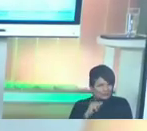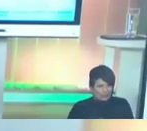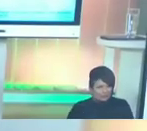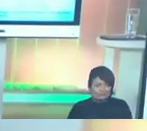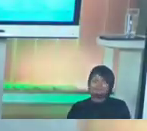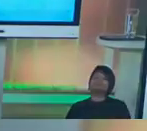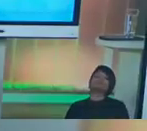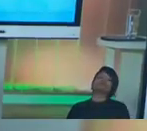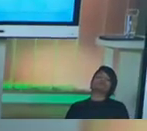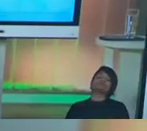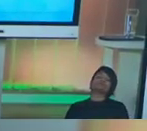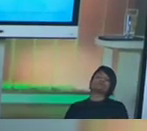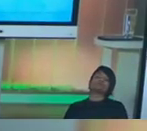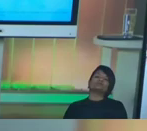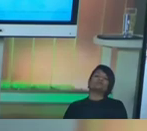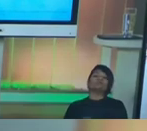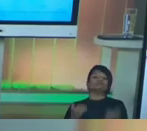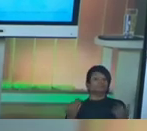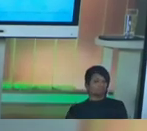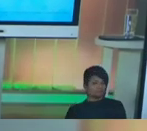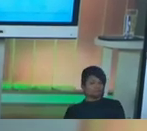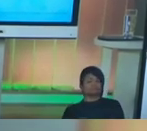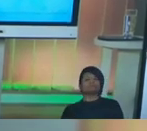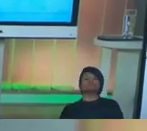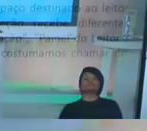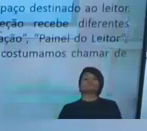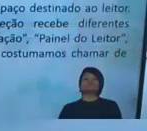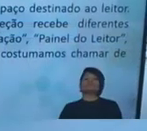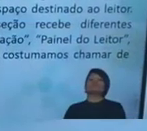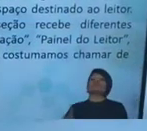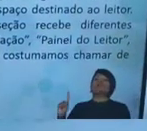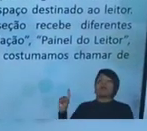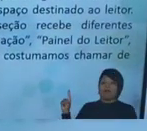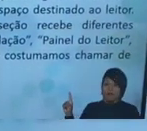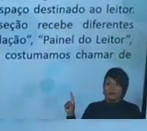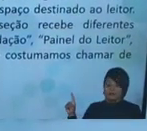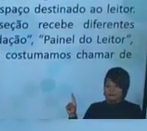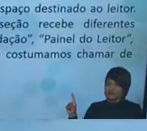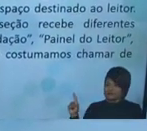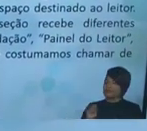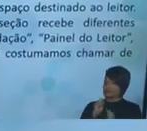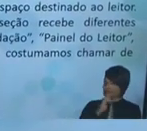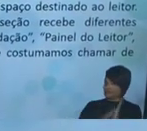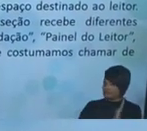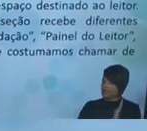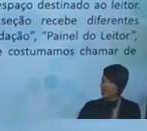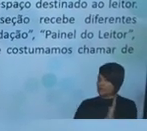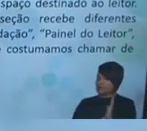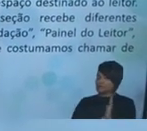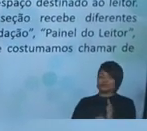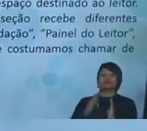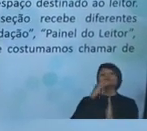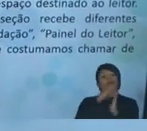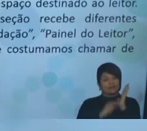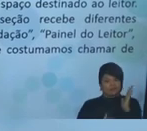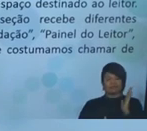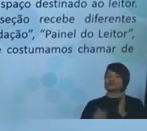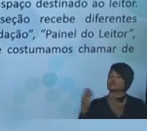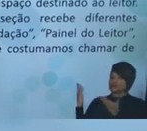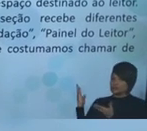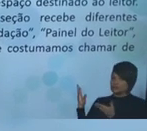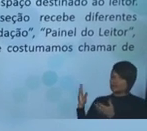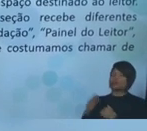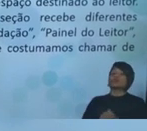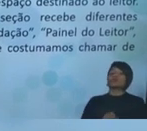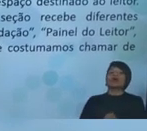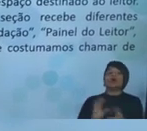Ela. Bem, essa atividade foi, esse texto foi elaborado